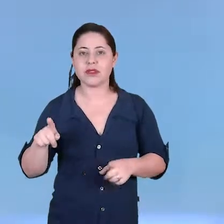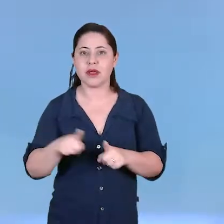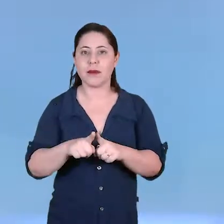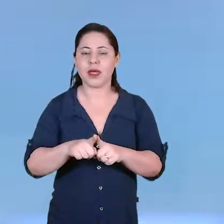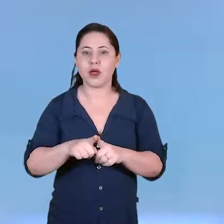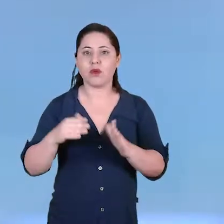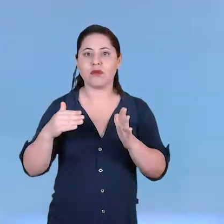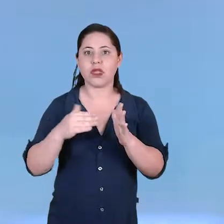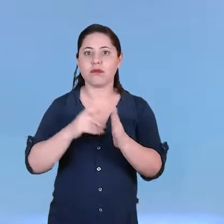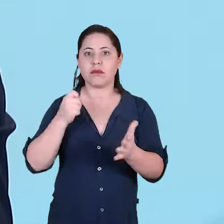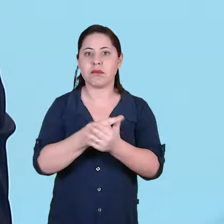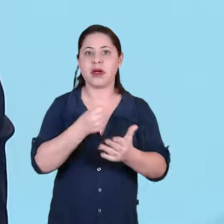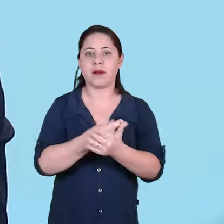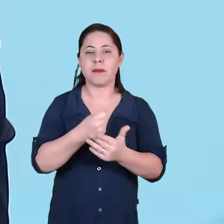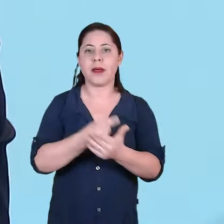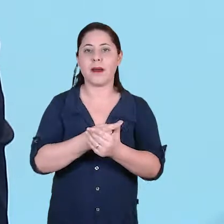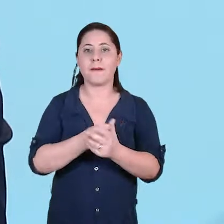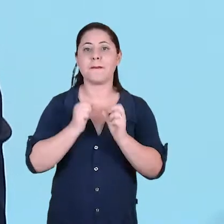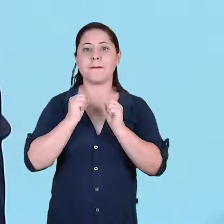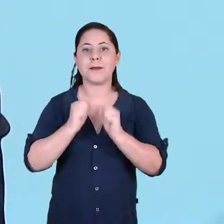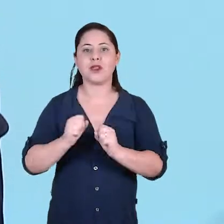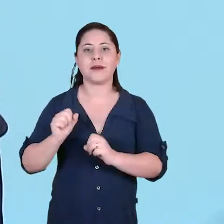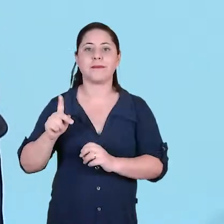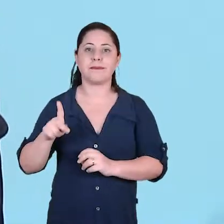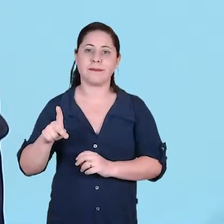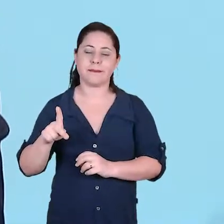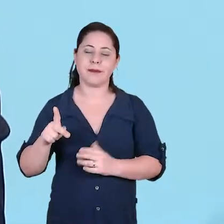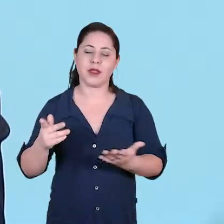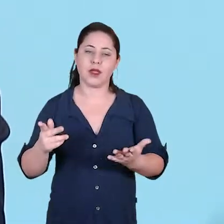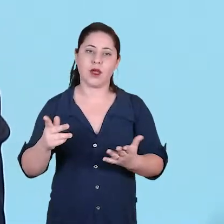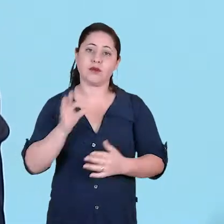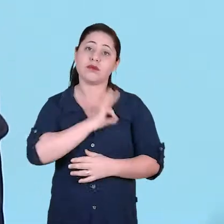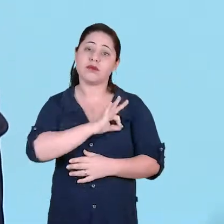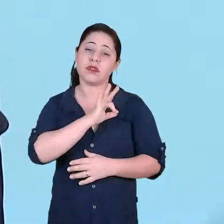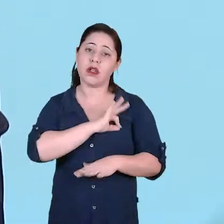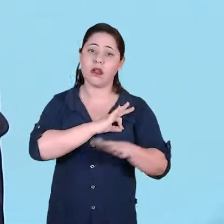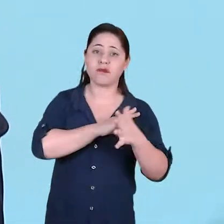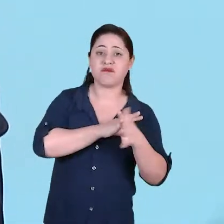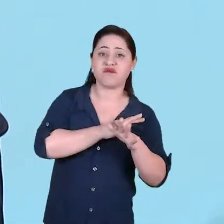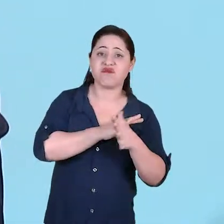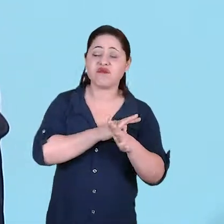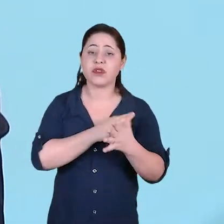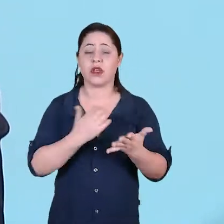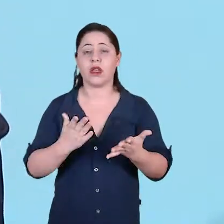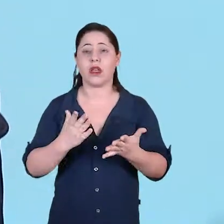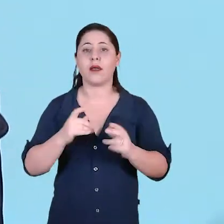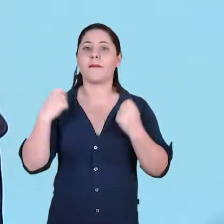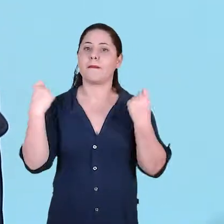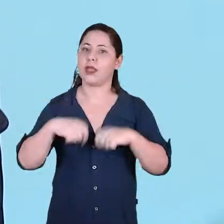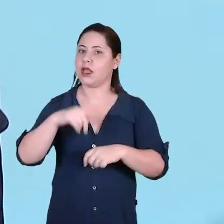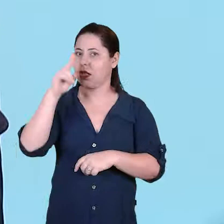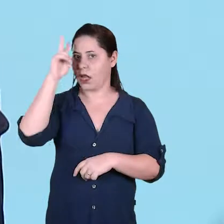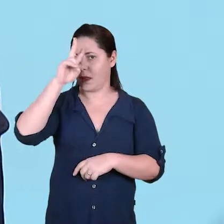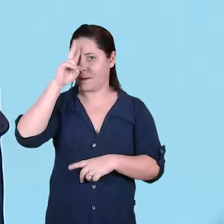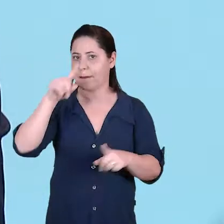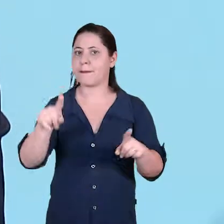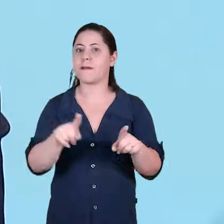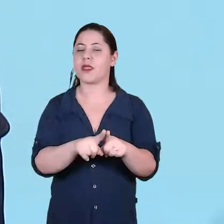de contribuição para poder se aposentar com algum salário. É bom a gente lembrar também que vai